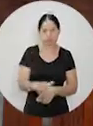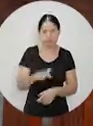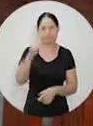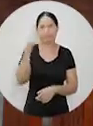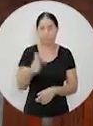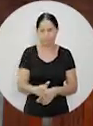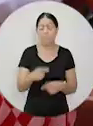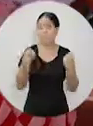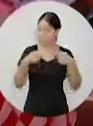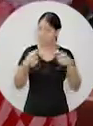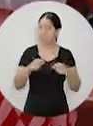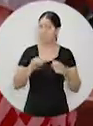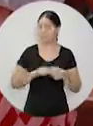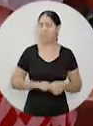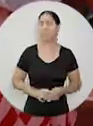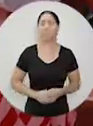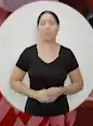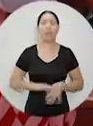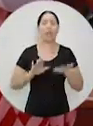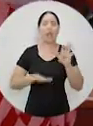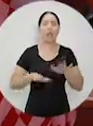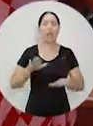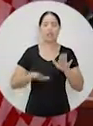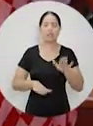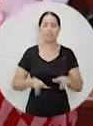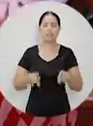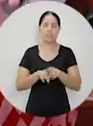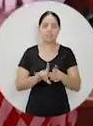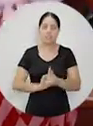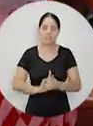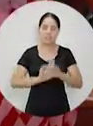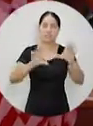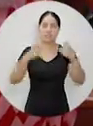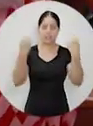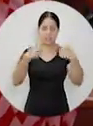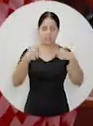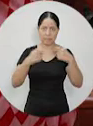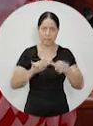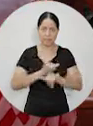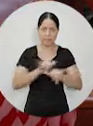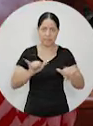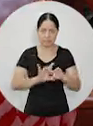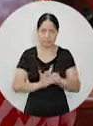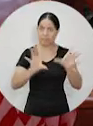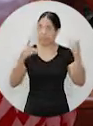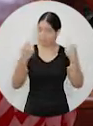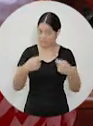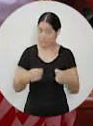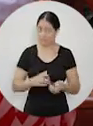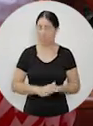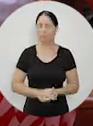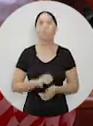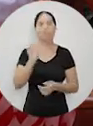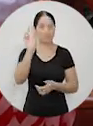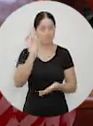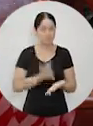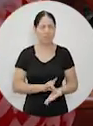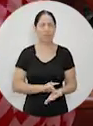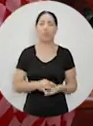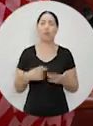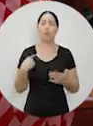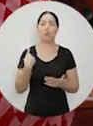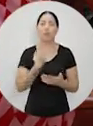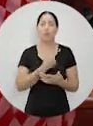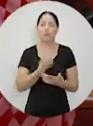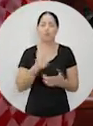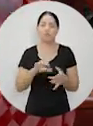muito necessário. Porque no final das contas, né, Cris, para ter democracia é necessário uma imprensa livre. Exatamente. Sem